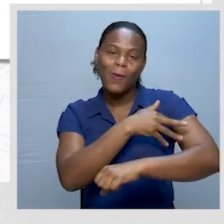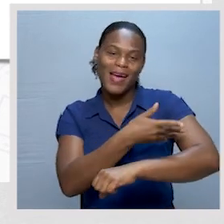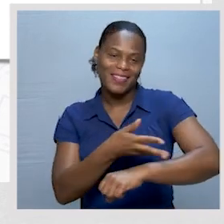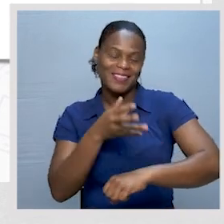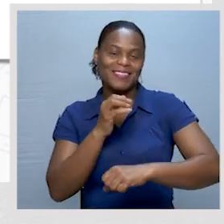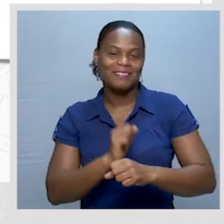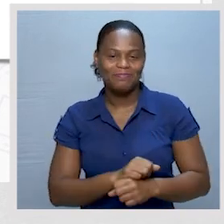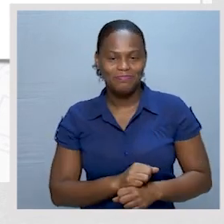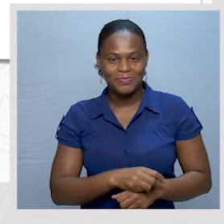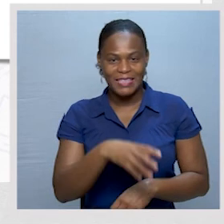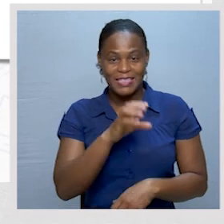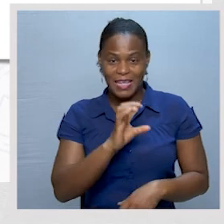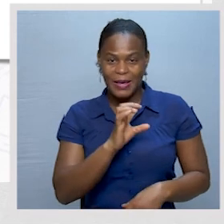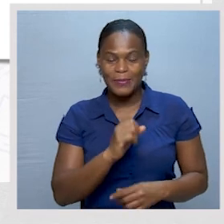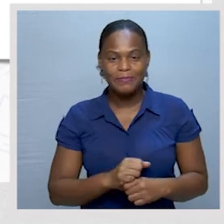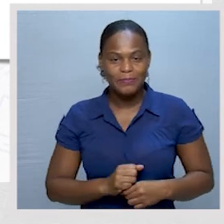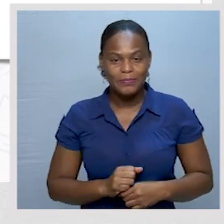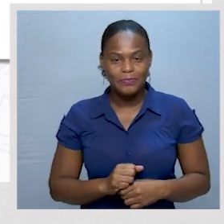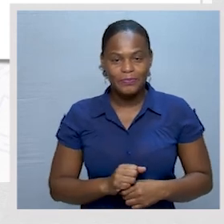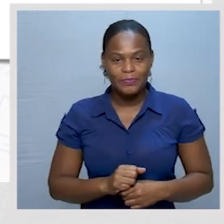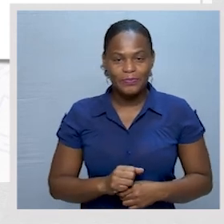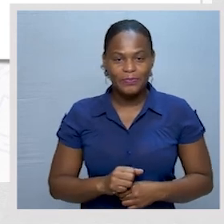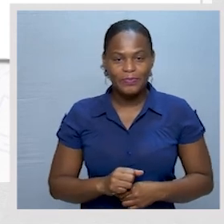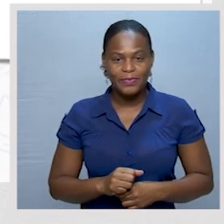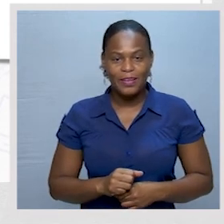função poética. C,